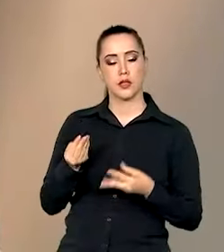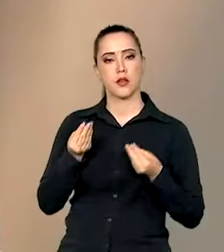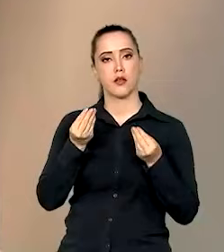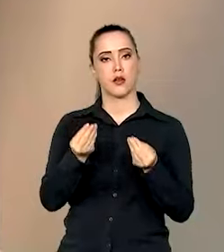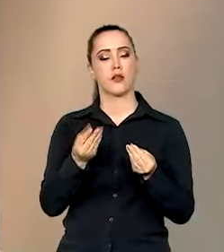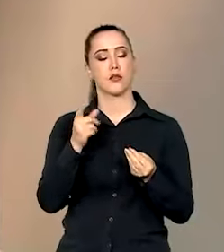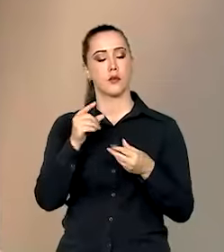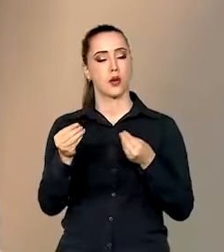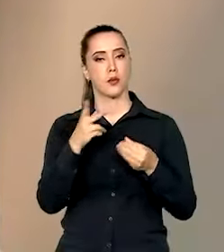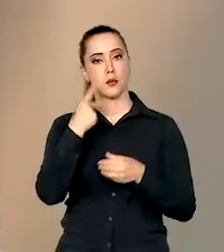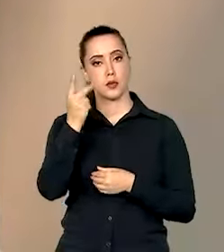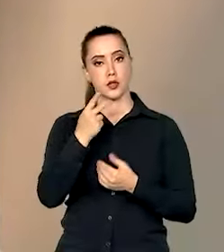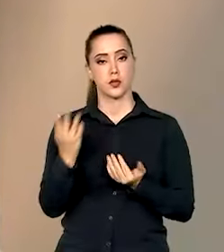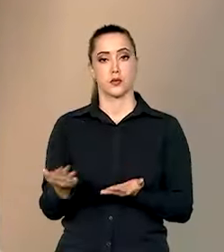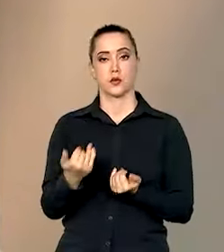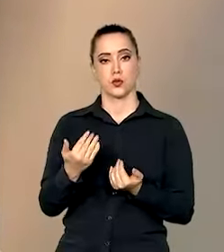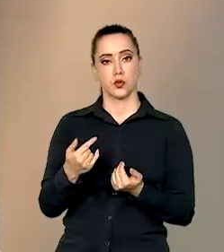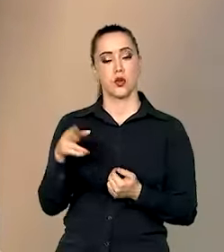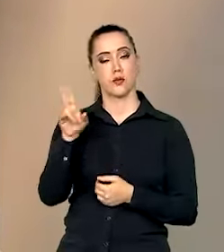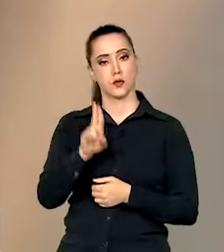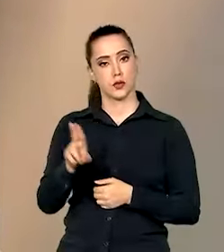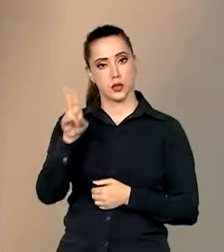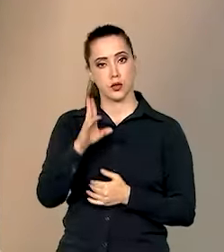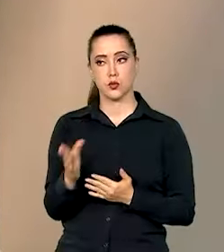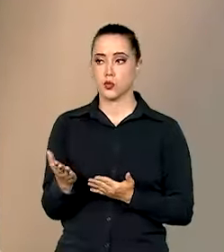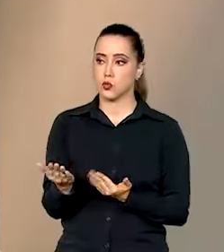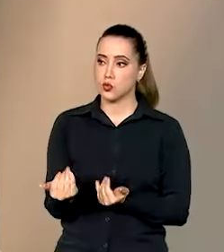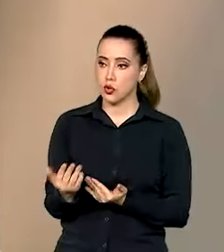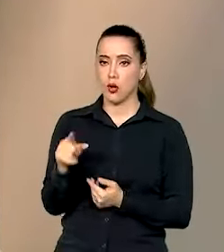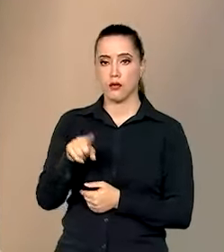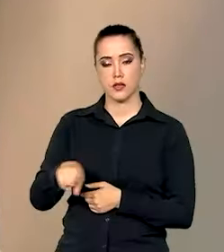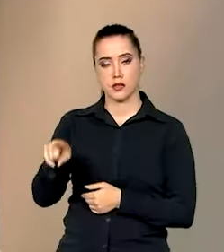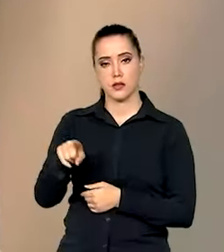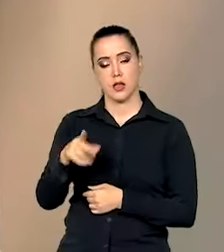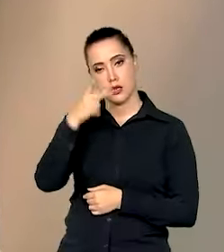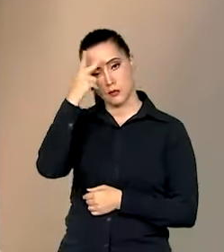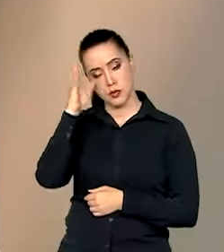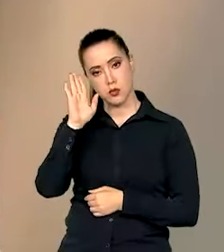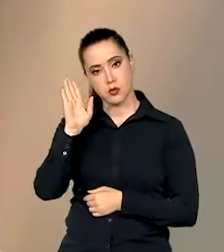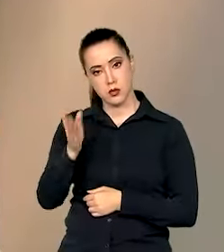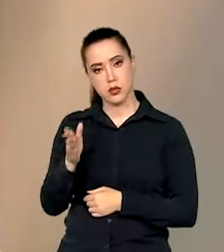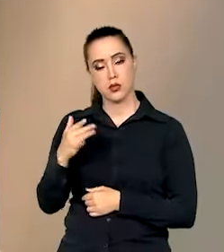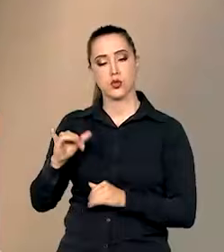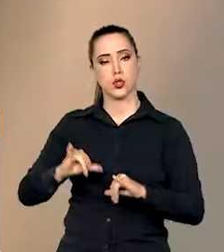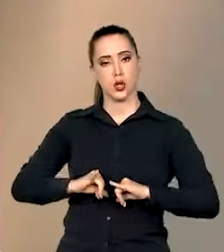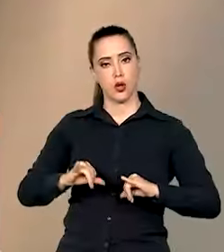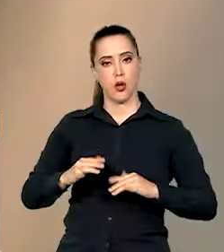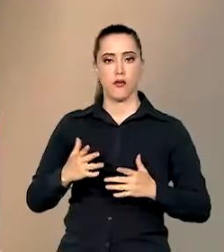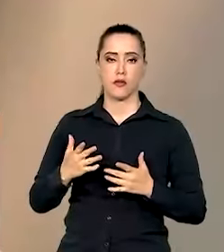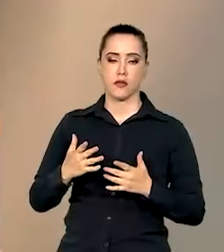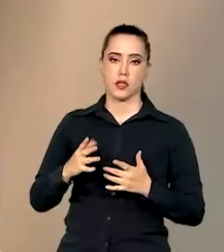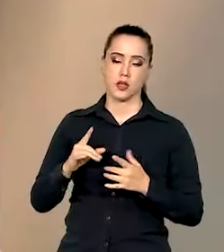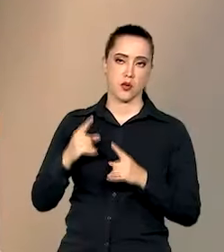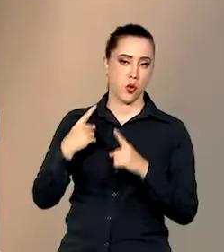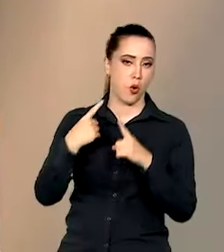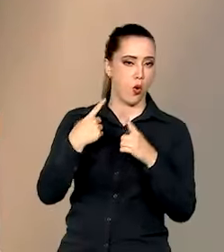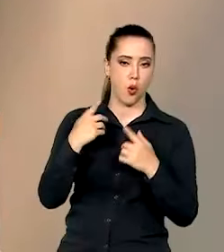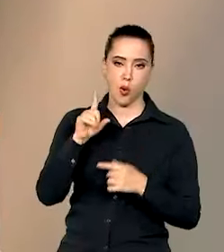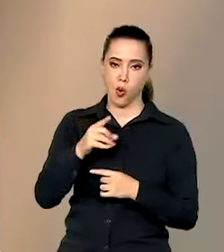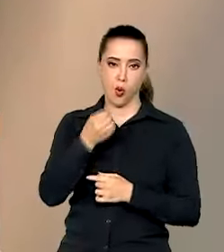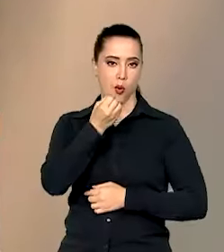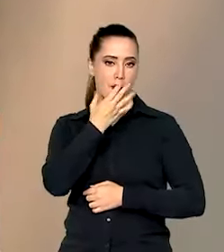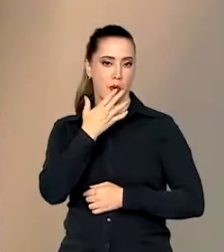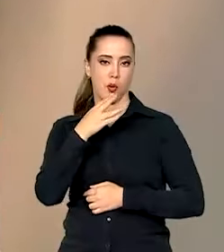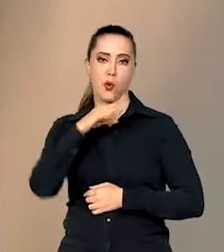para a juventude, e isso tudo a partir das vozes dos jovens, das pessoas que são afetadas positivamente ou negativamente